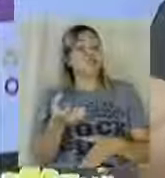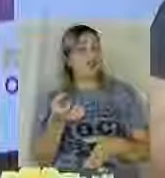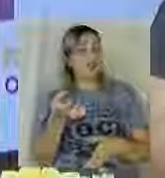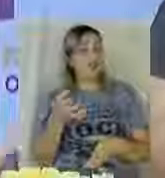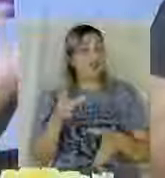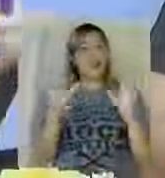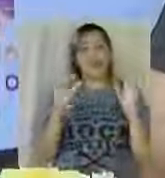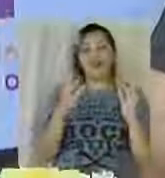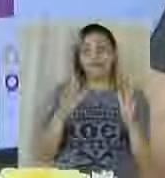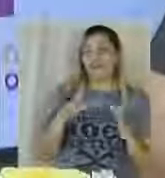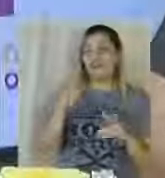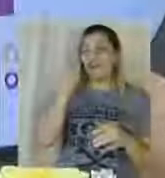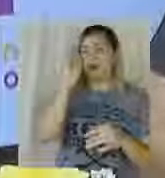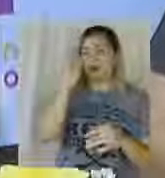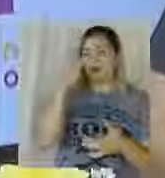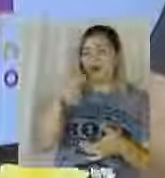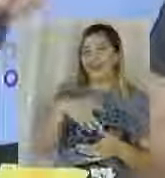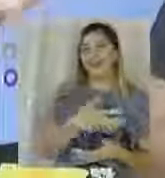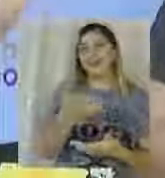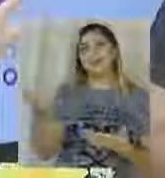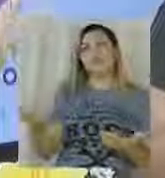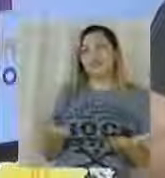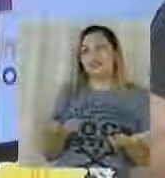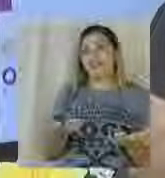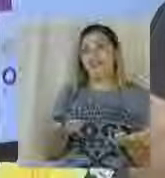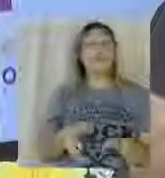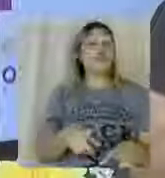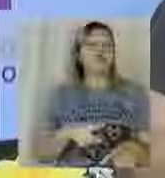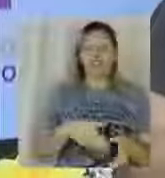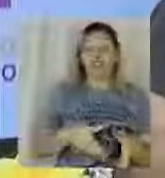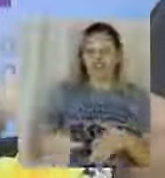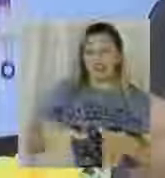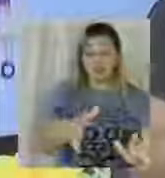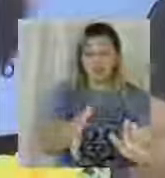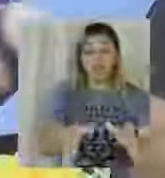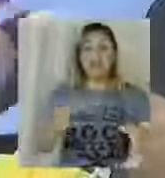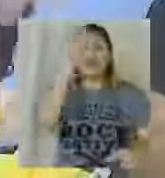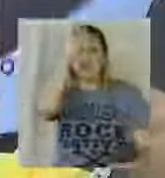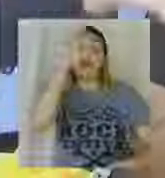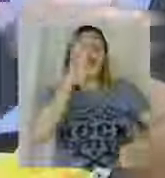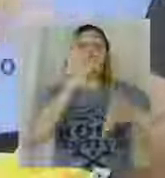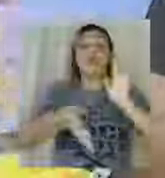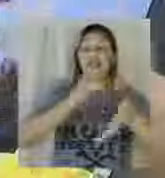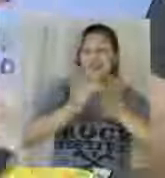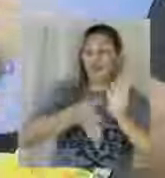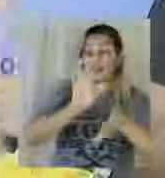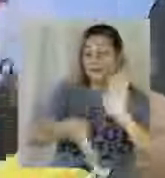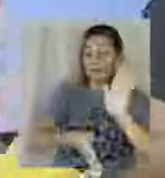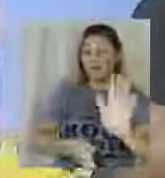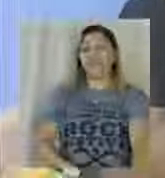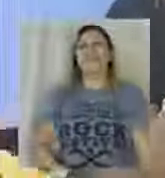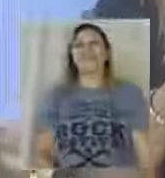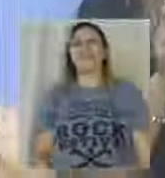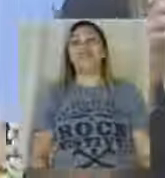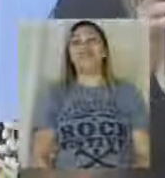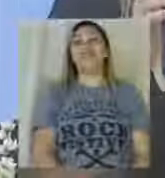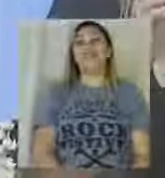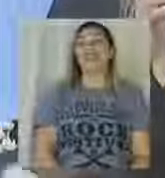nessas meninas belíssimas, não tem outro caminho, prepare-se. Vá fazer Libras.